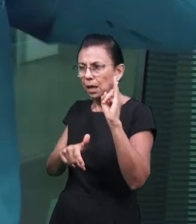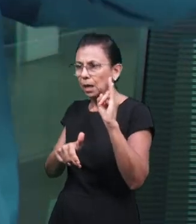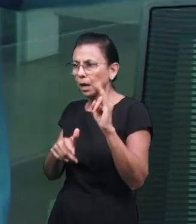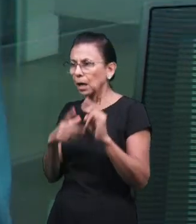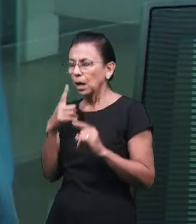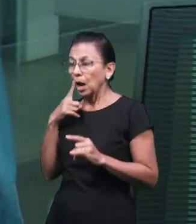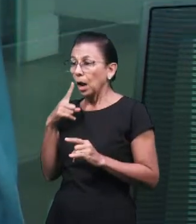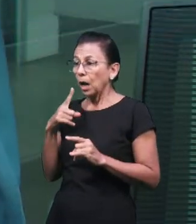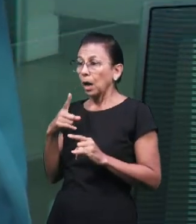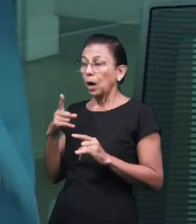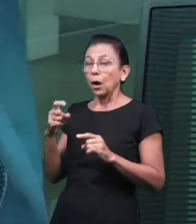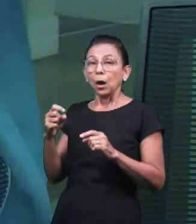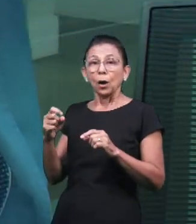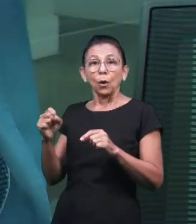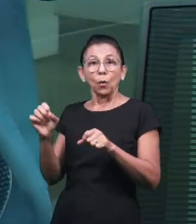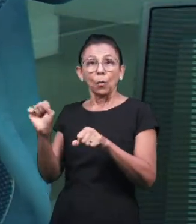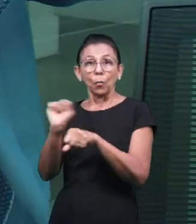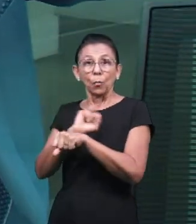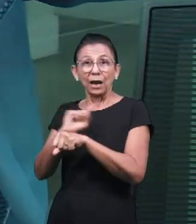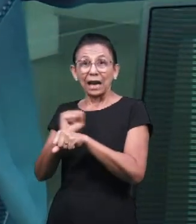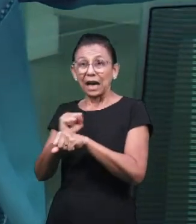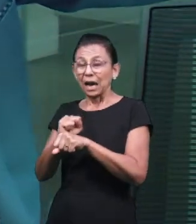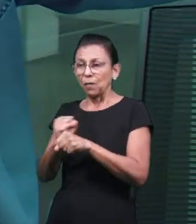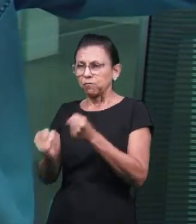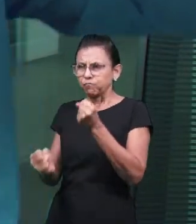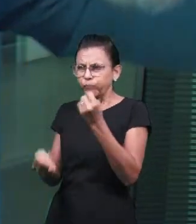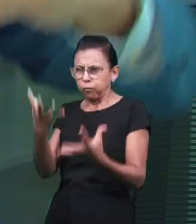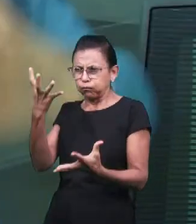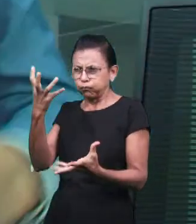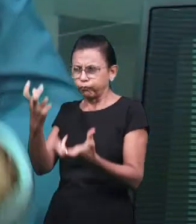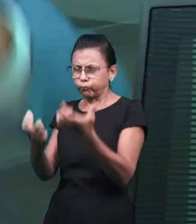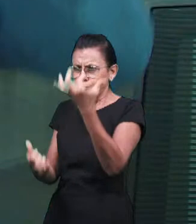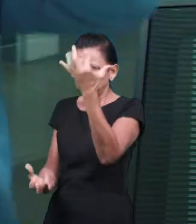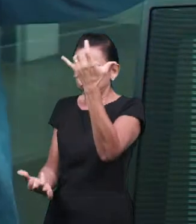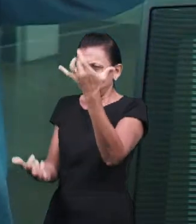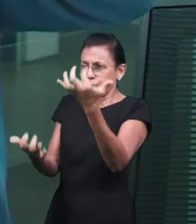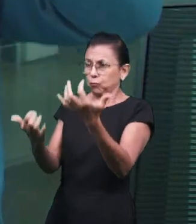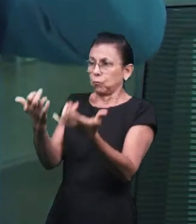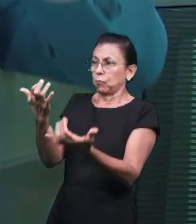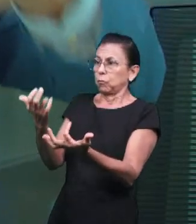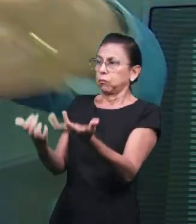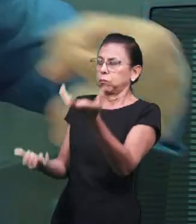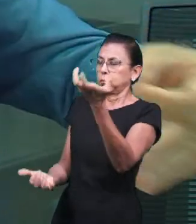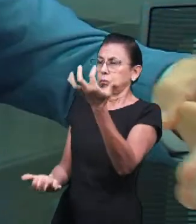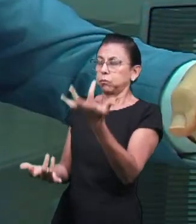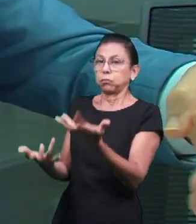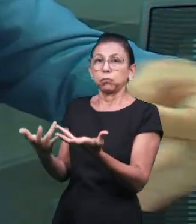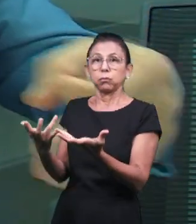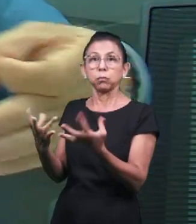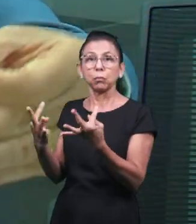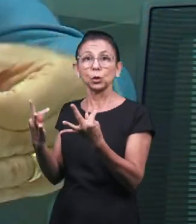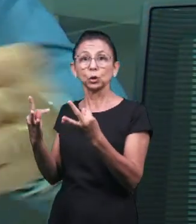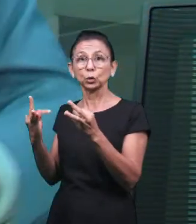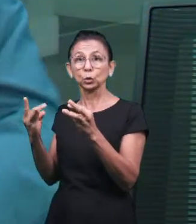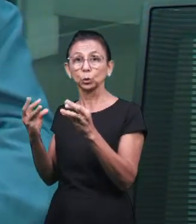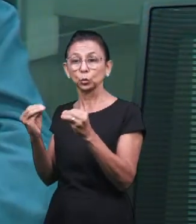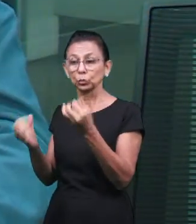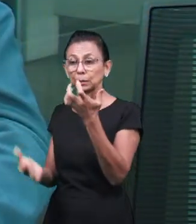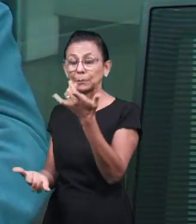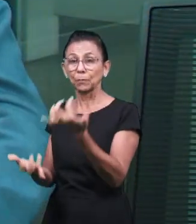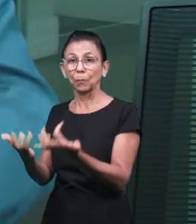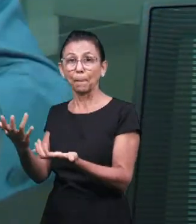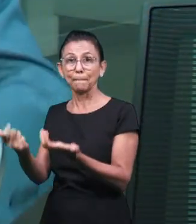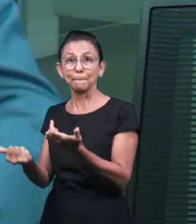olhando, porque era um sobradinho, eles olhando o carro em chamas. O carro pegou fogo todo na porta do